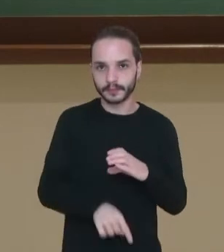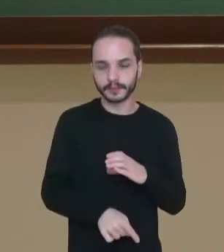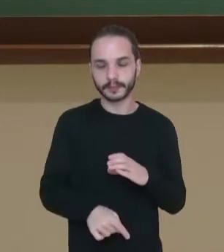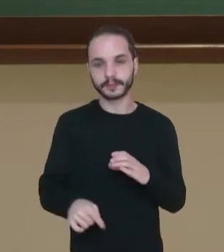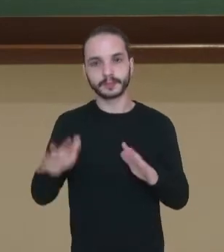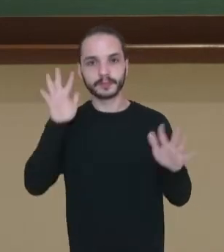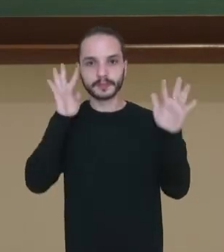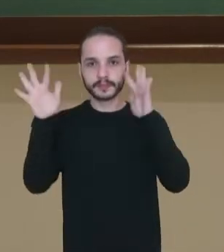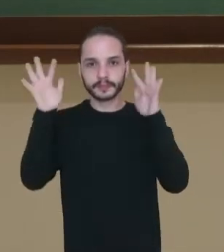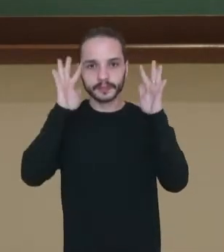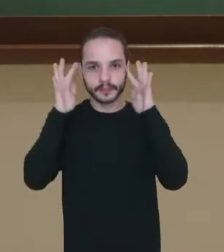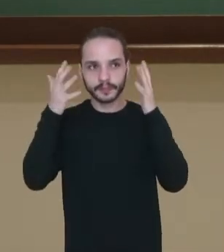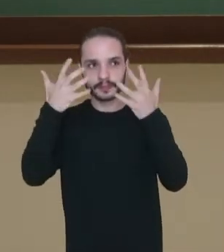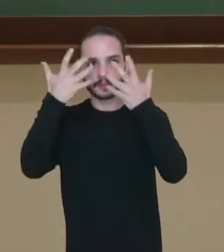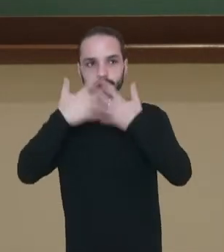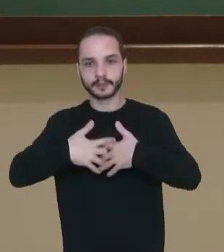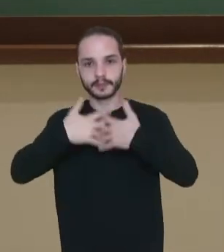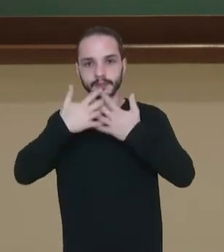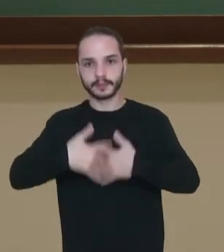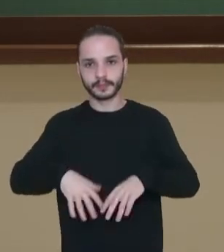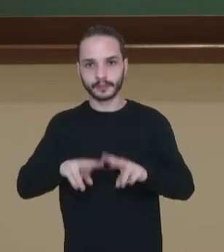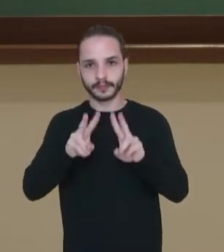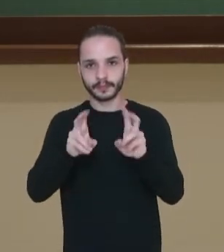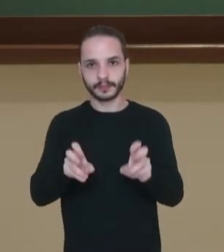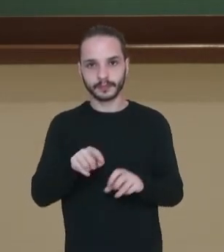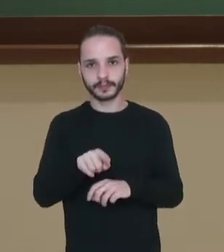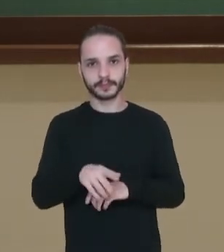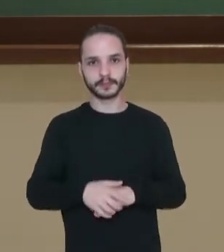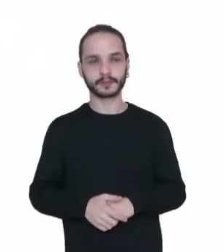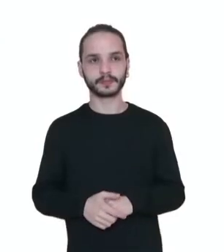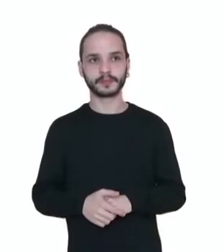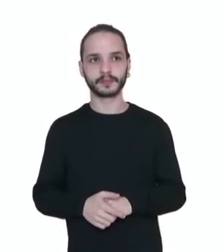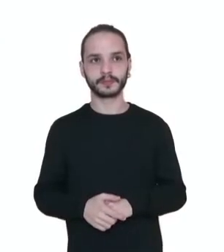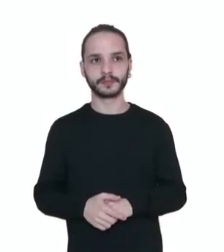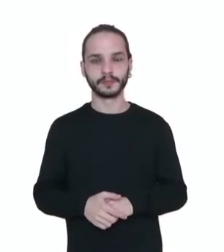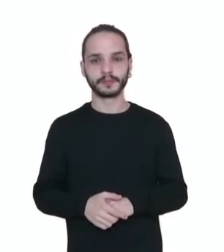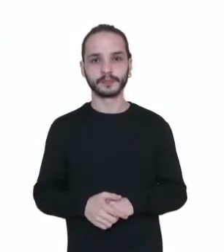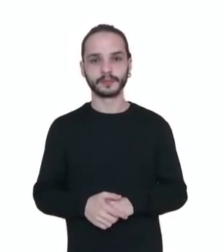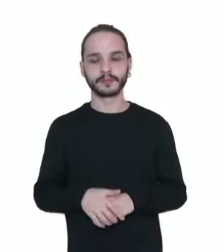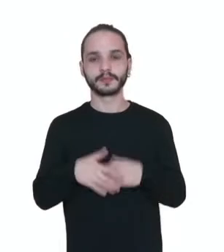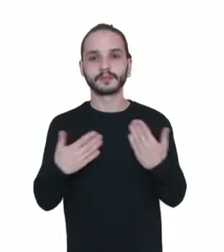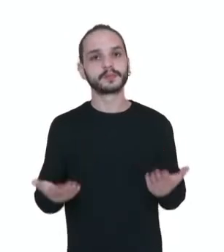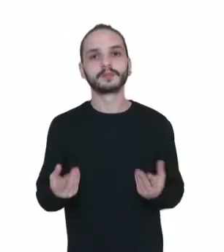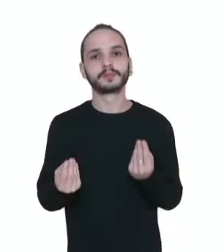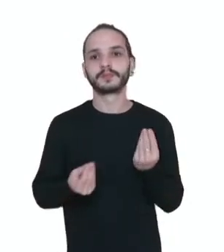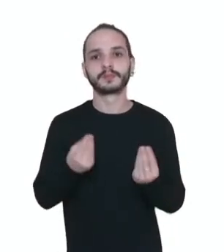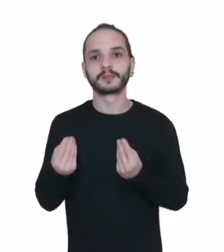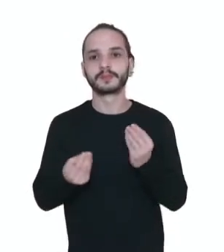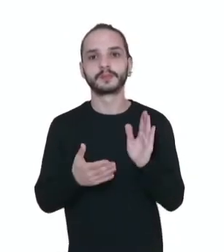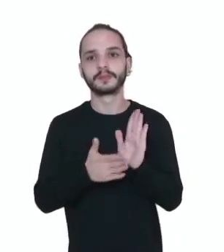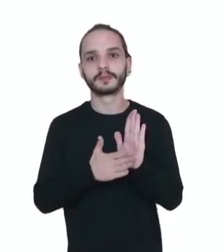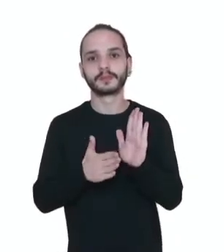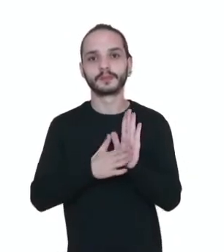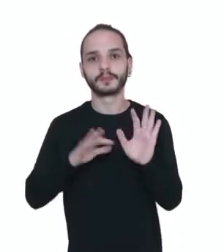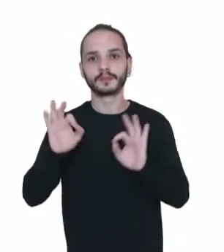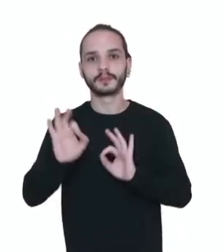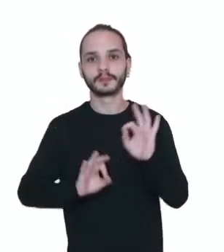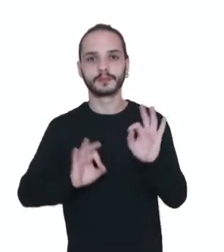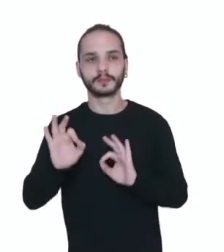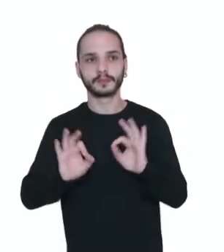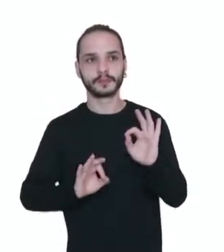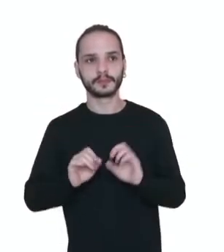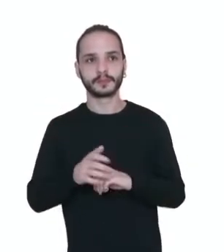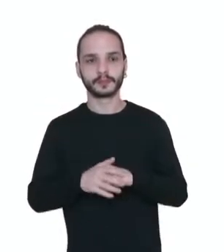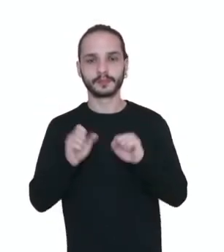nossas reflexões sobre esse tema. Então, qual que é a ideia do planejamento, né? Esse planejamento ele pode ser escrito